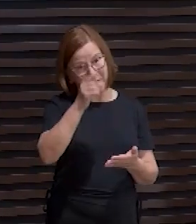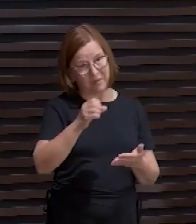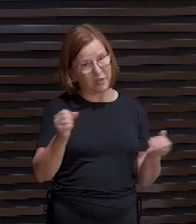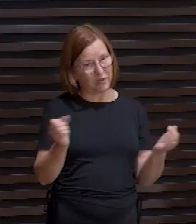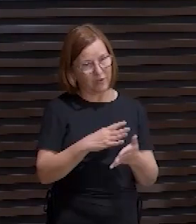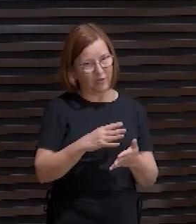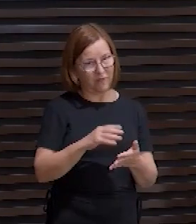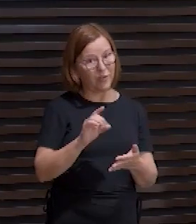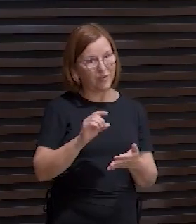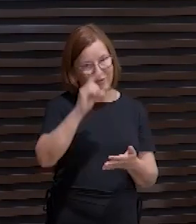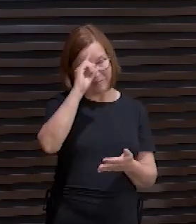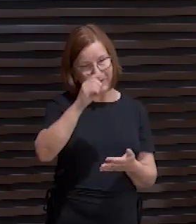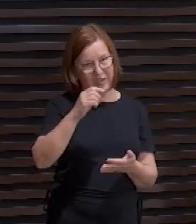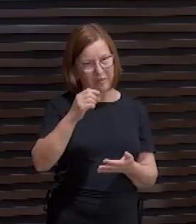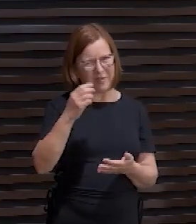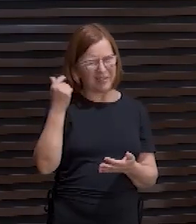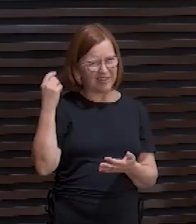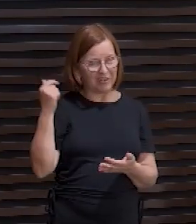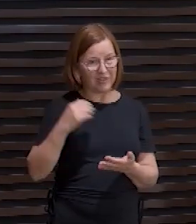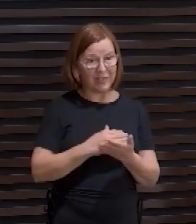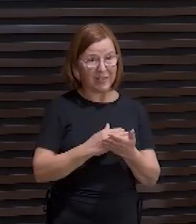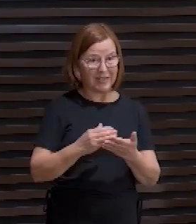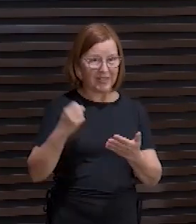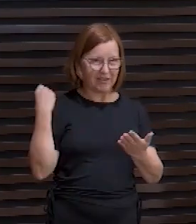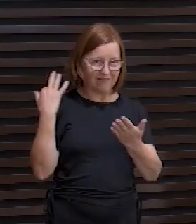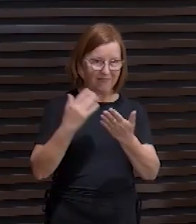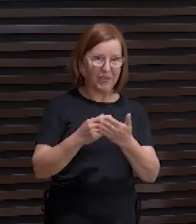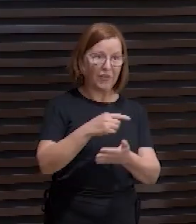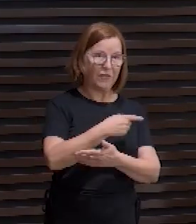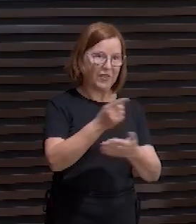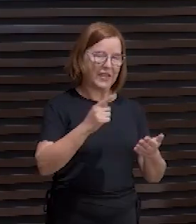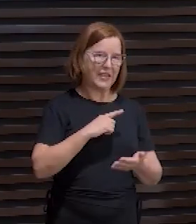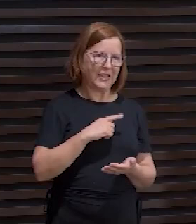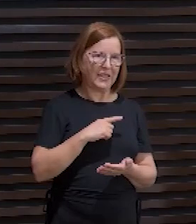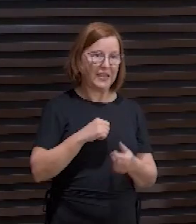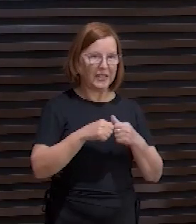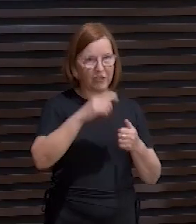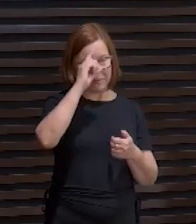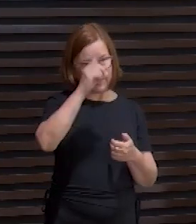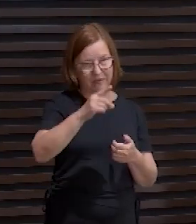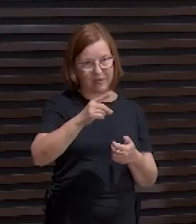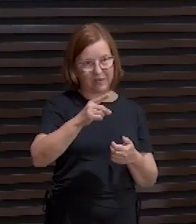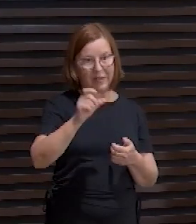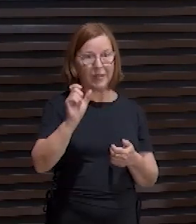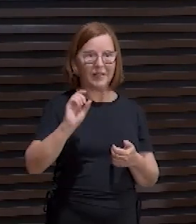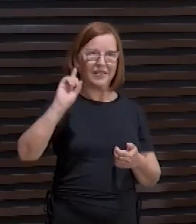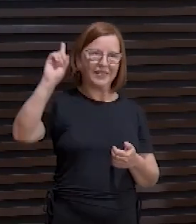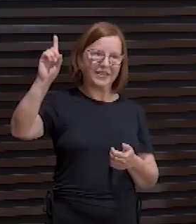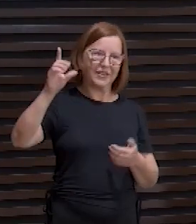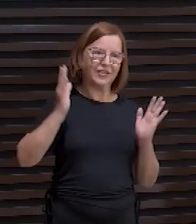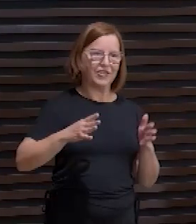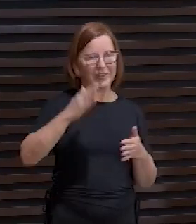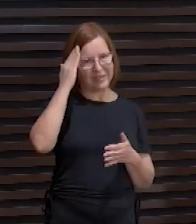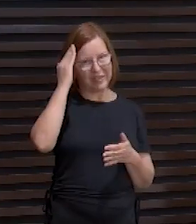mandamento antigo, o qual desde o princípio tivesse. E este mandamento antigo é a palavra que ouvistes.